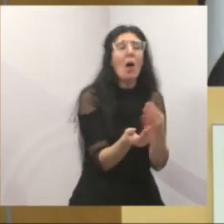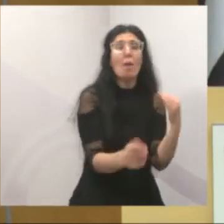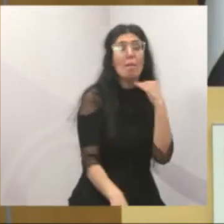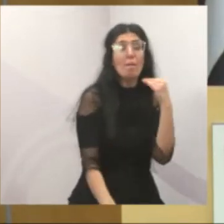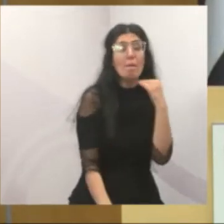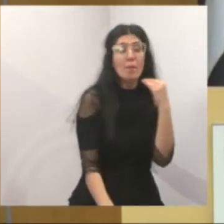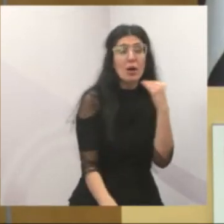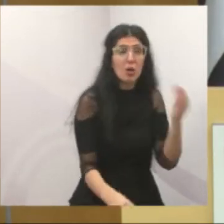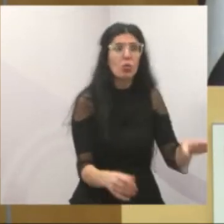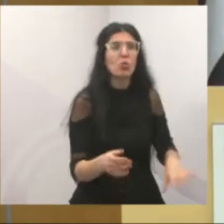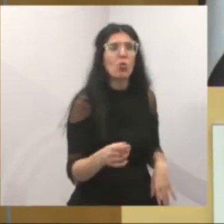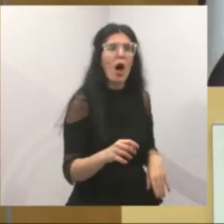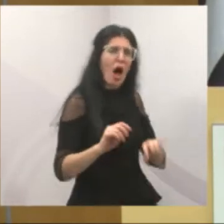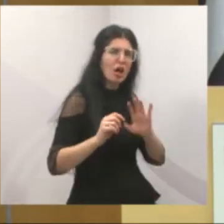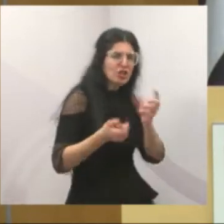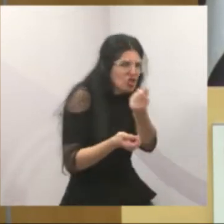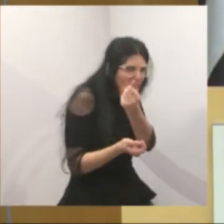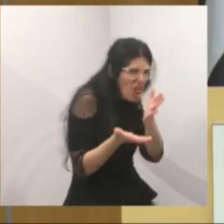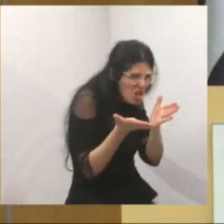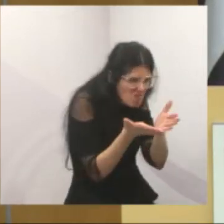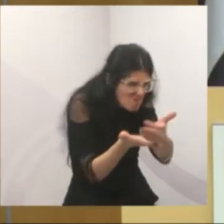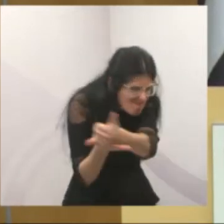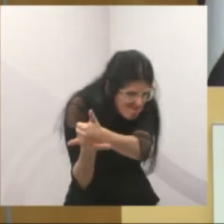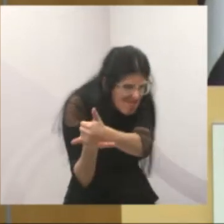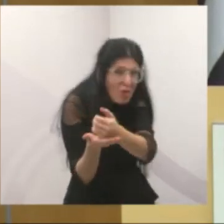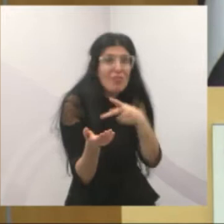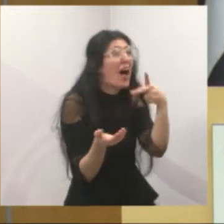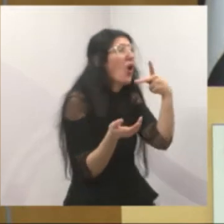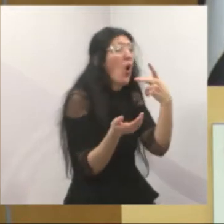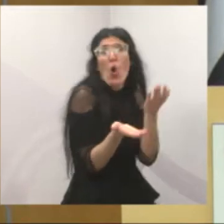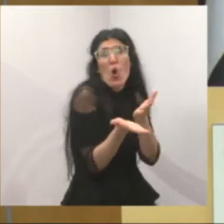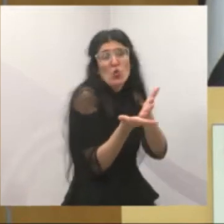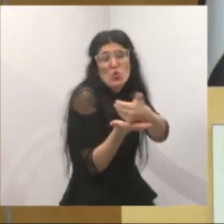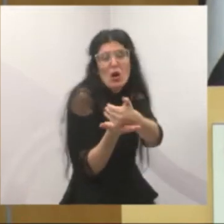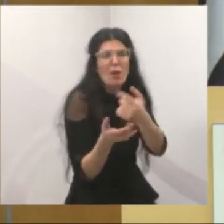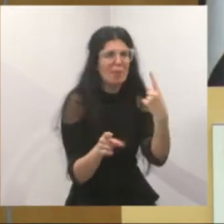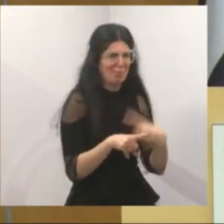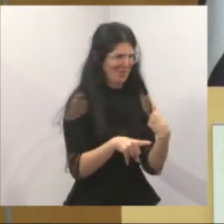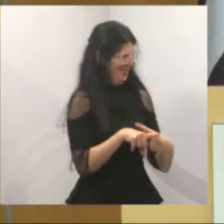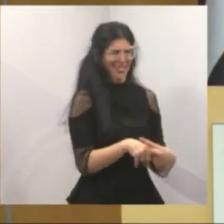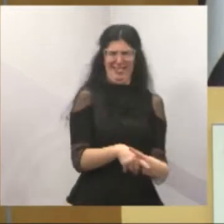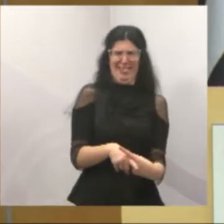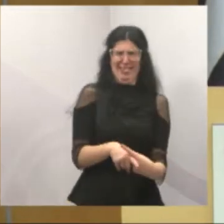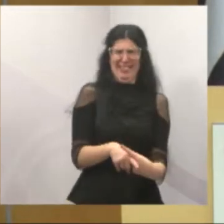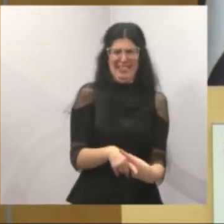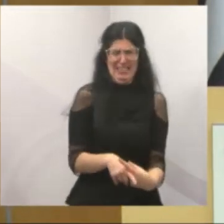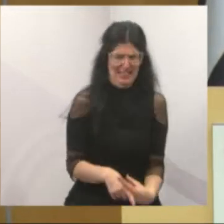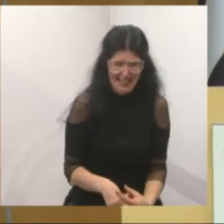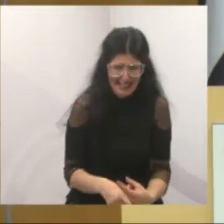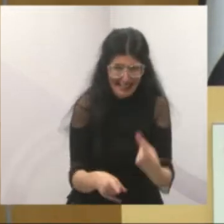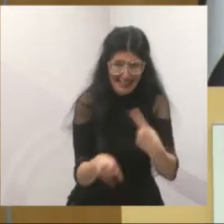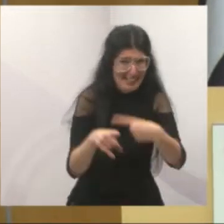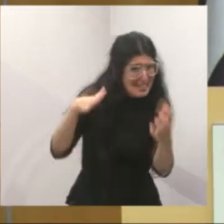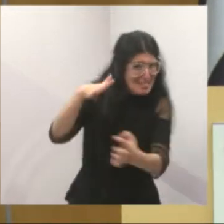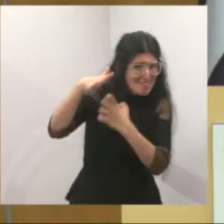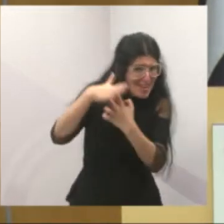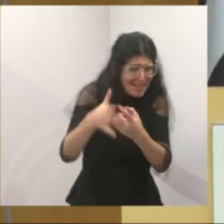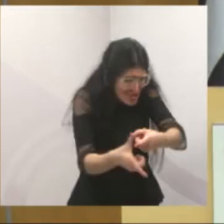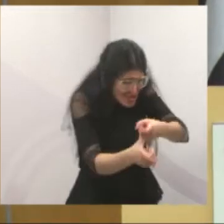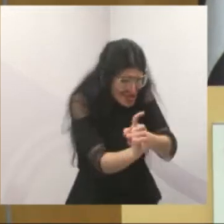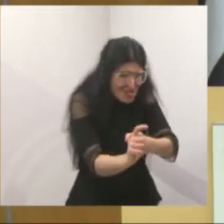seria confiscado. Por quê? Porque a empresa, naturalmente, deve para a